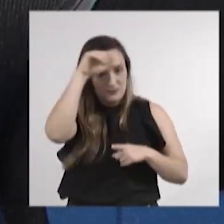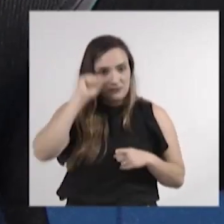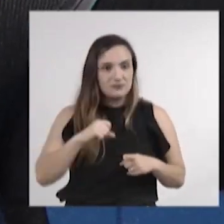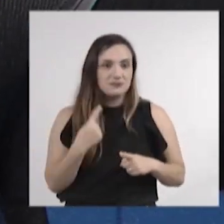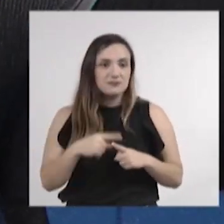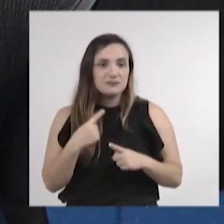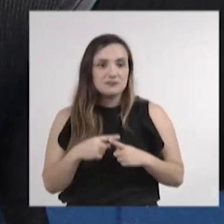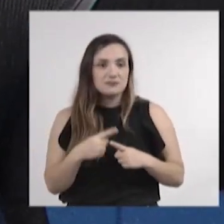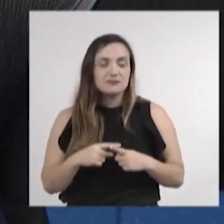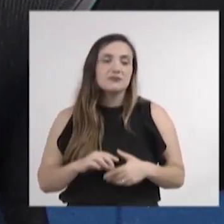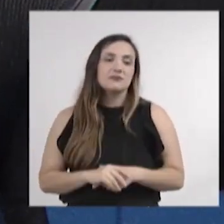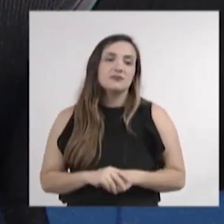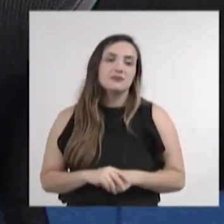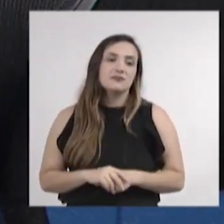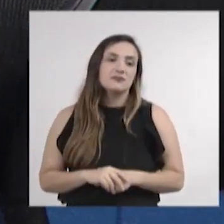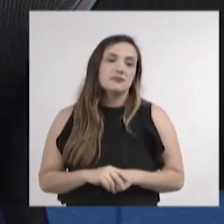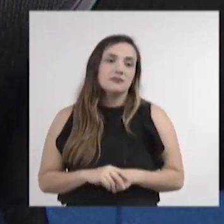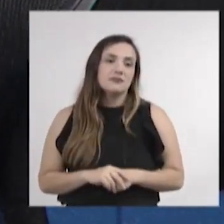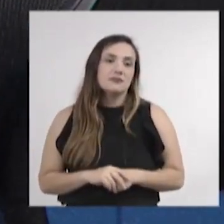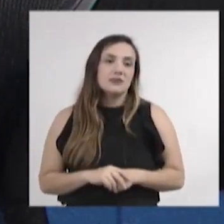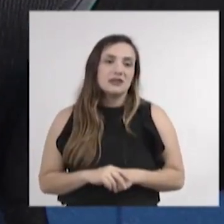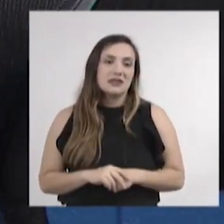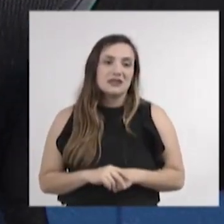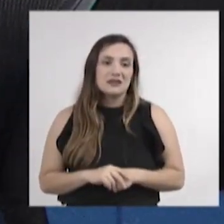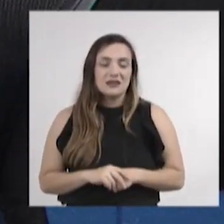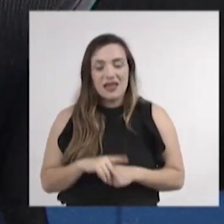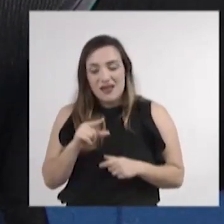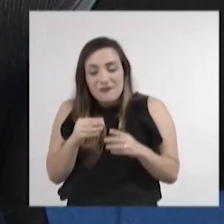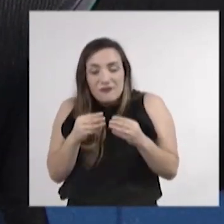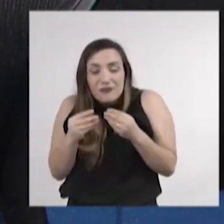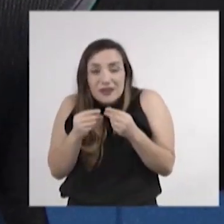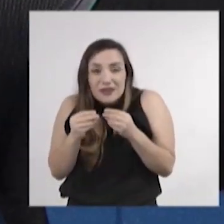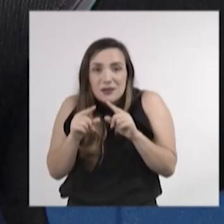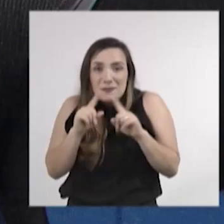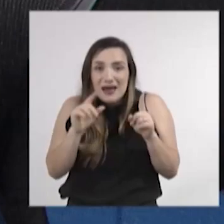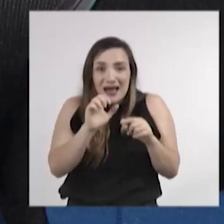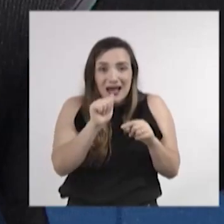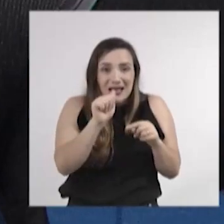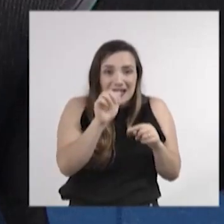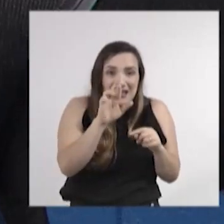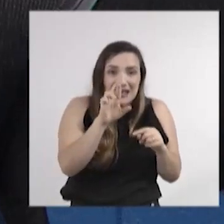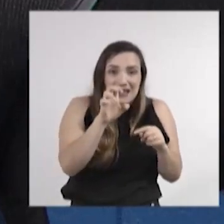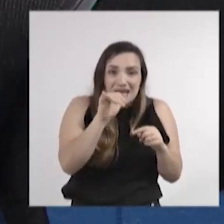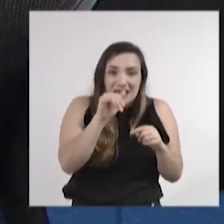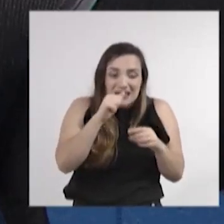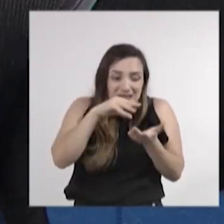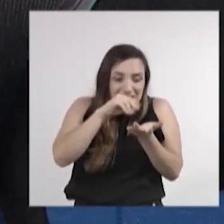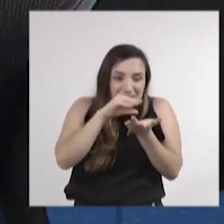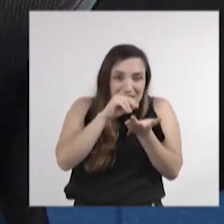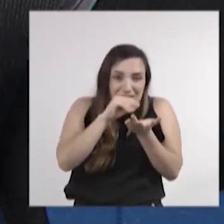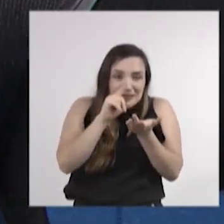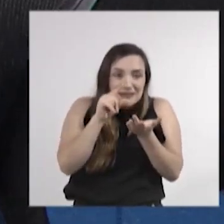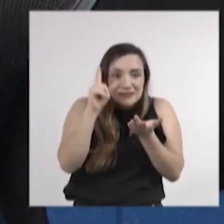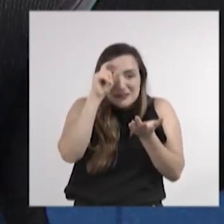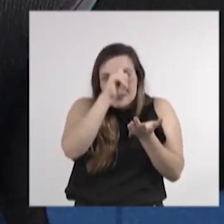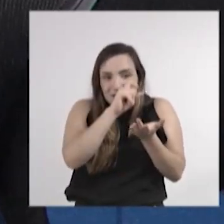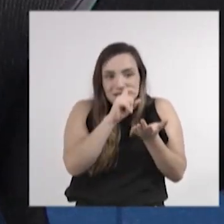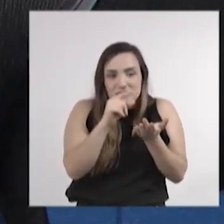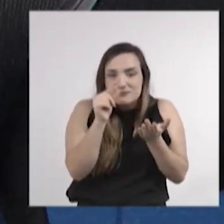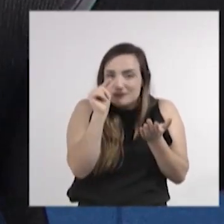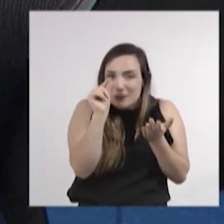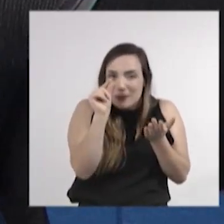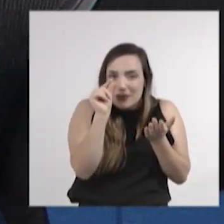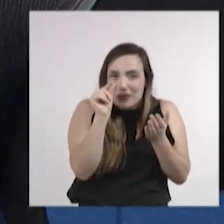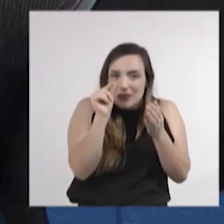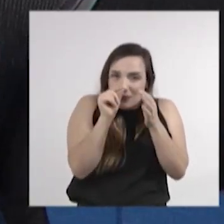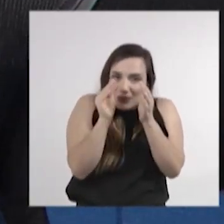pela turbina da Itaipu, não gera tanto transtorno, porque são finos. Já a areia, por ela ter todo mundo imagina a areia, aquele